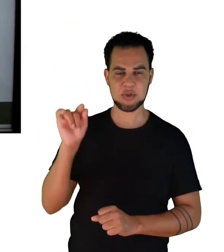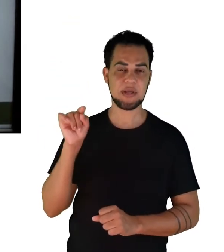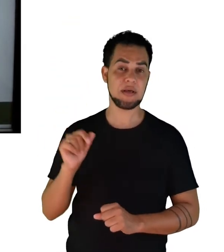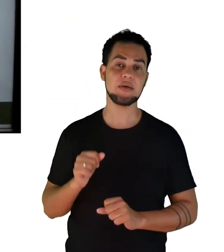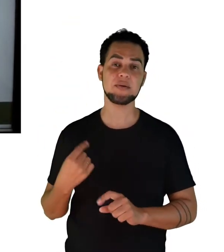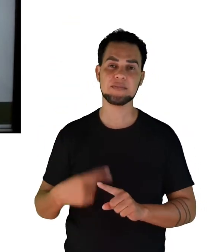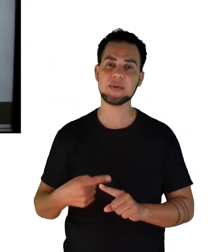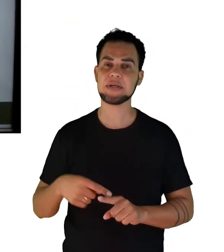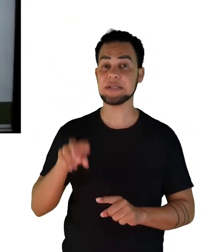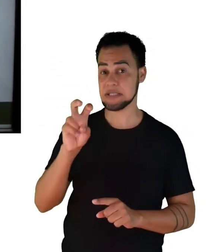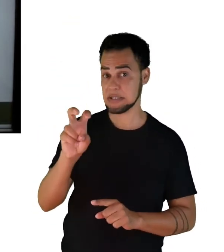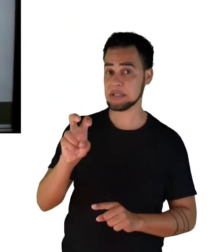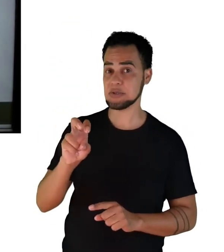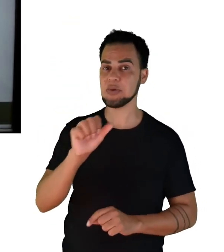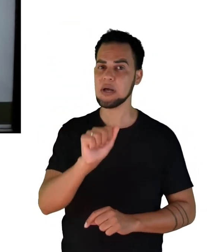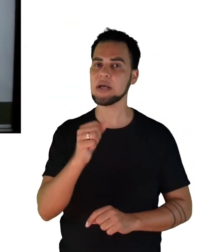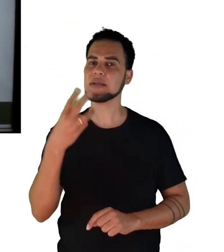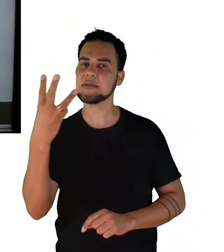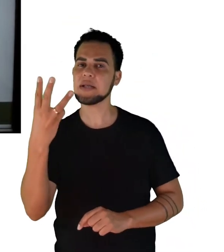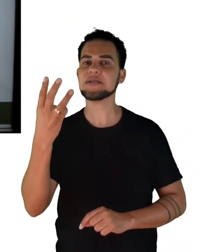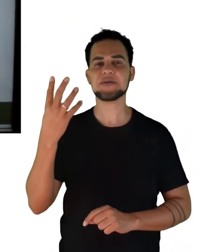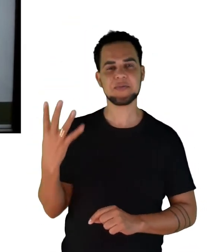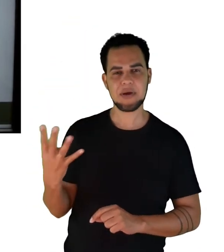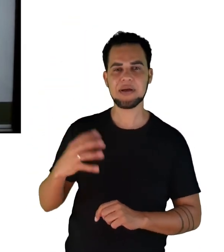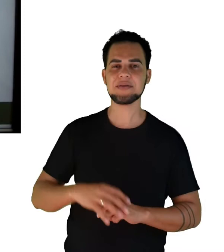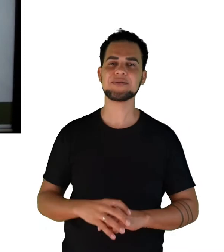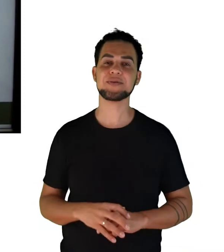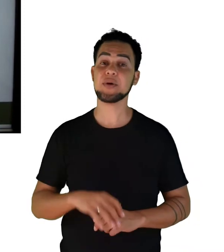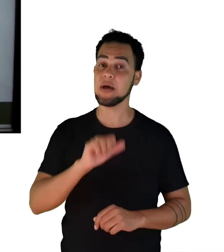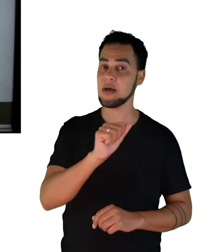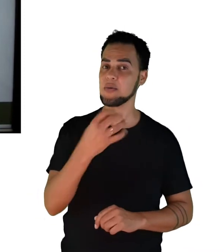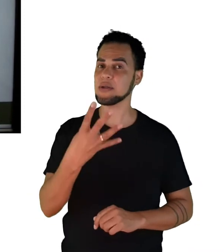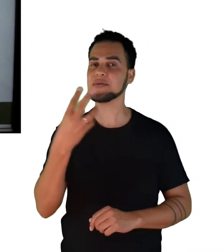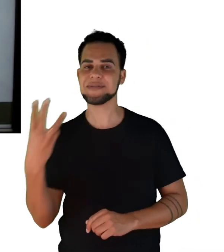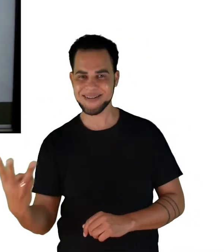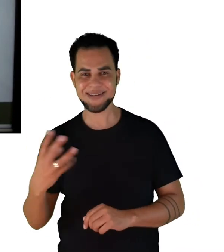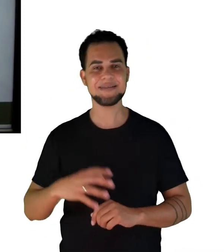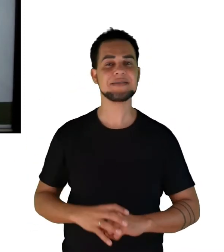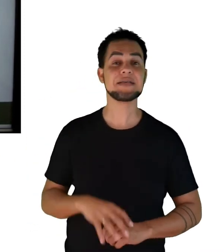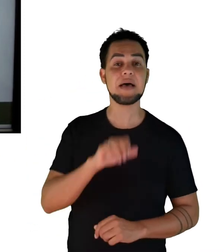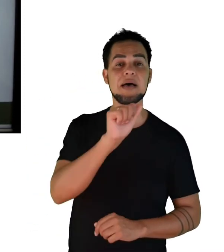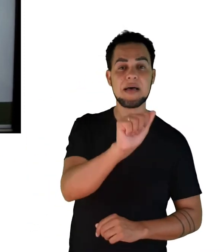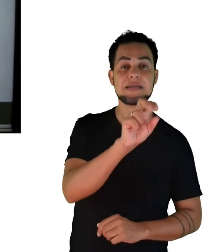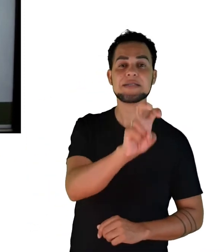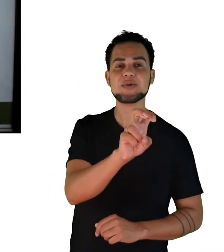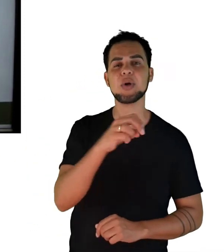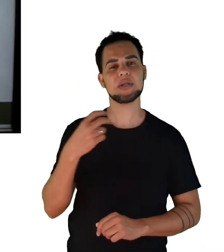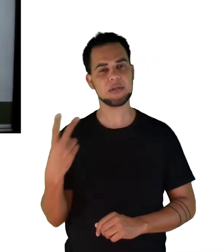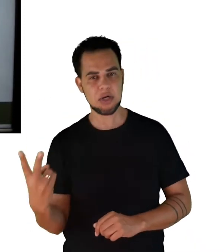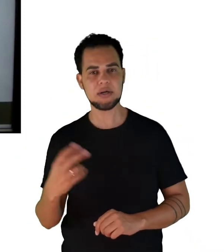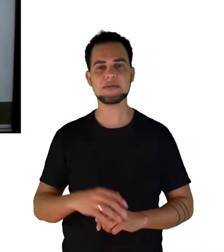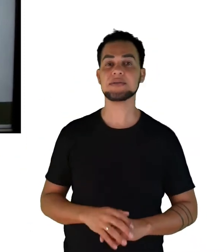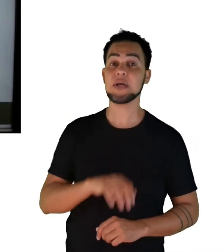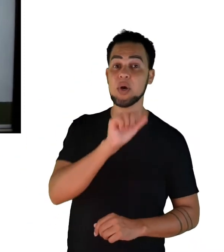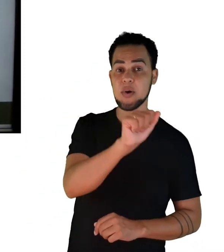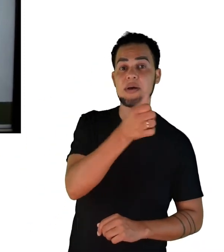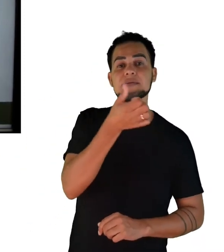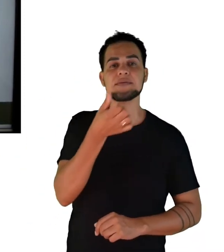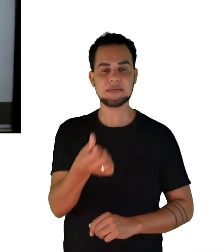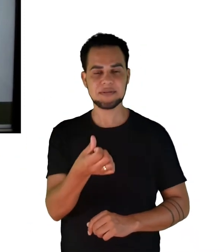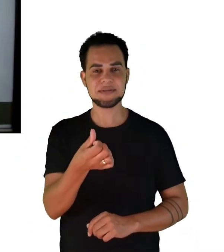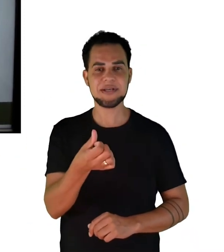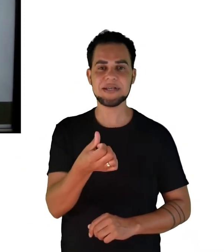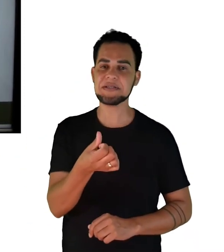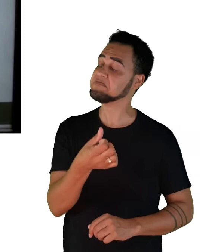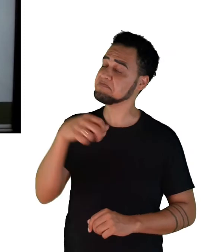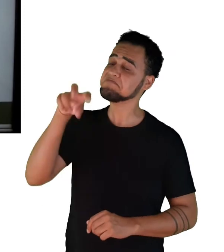o próximo A3, 4 lugares, o A4, 3, o A5, 2, e o A6 vai ter